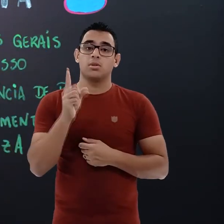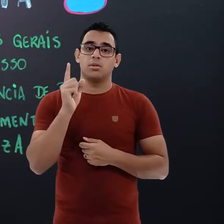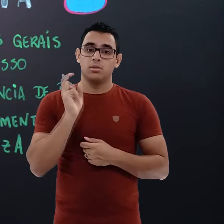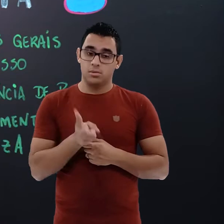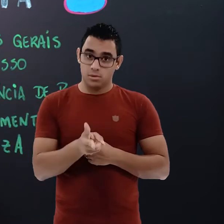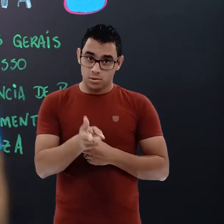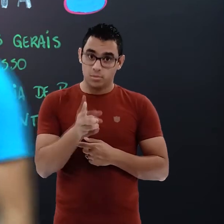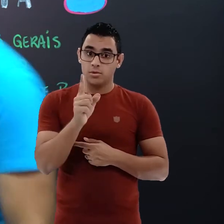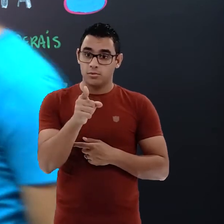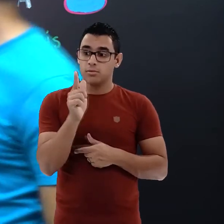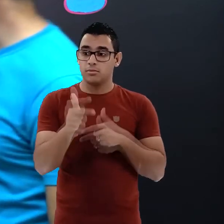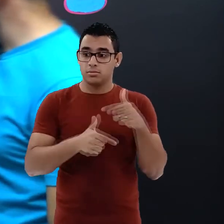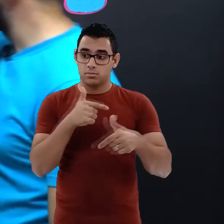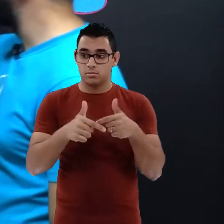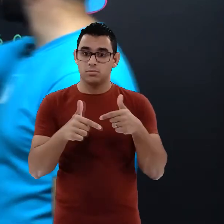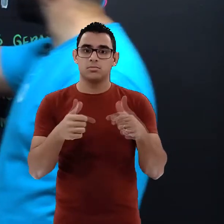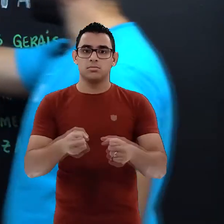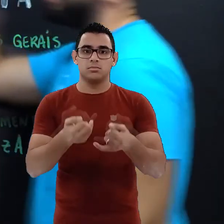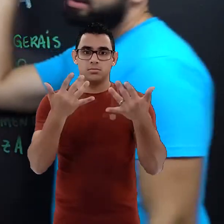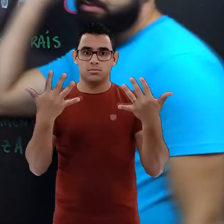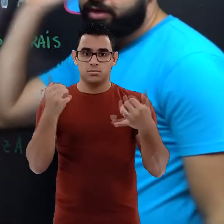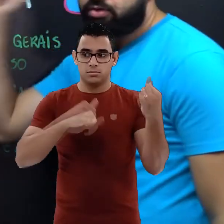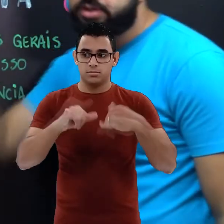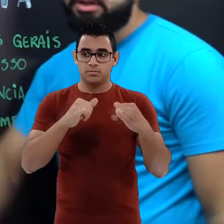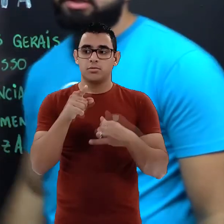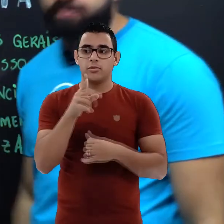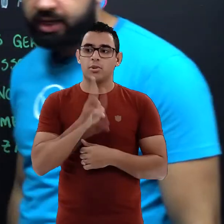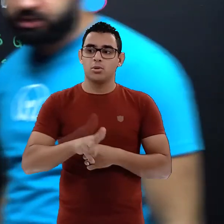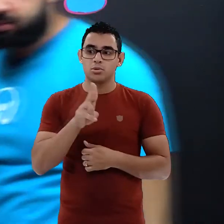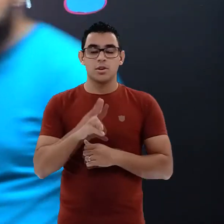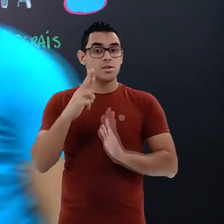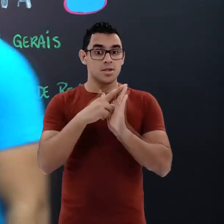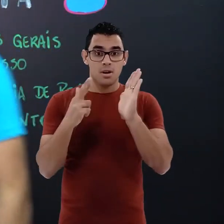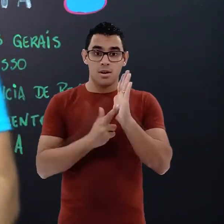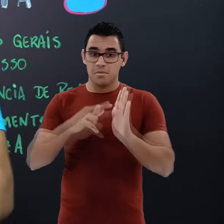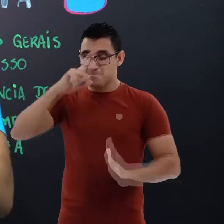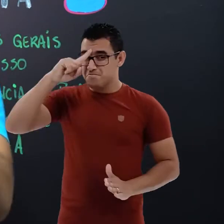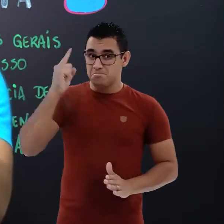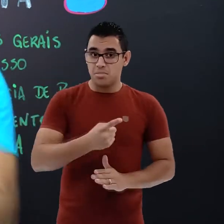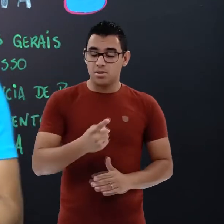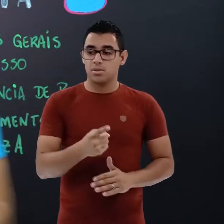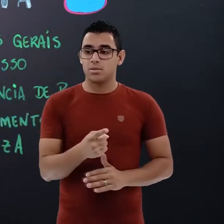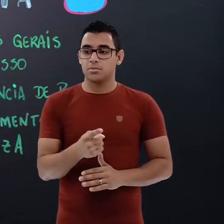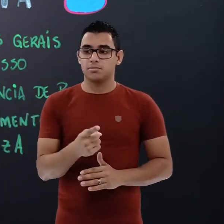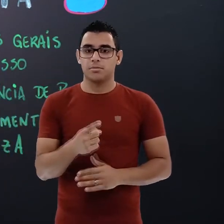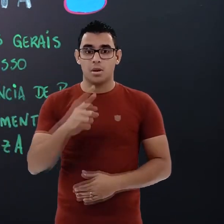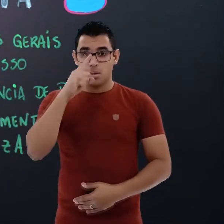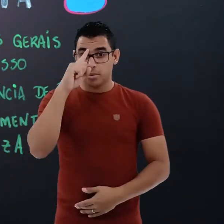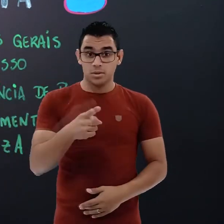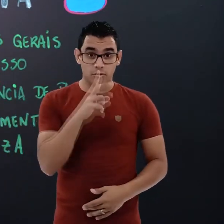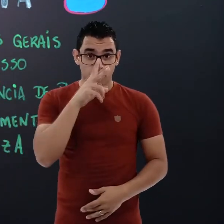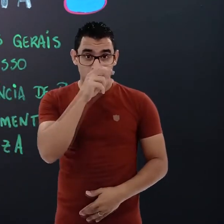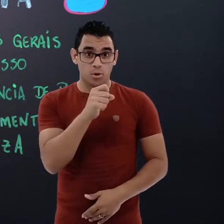trabalhar com estequiometria, você vai utilizar essa máxima. Como assim essa máxima, professor? Isso é uma relação. É